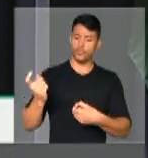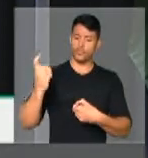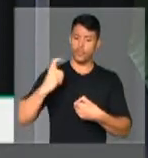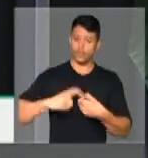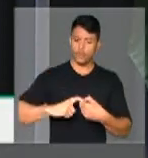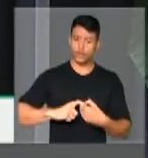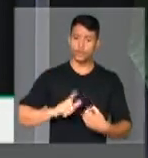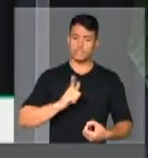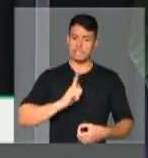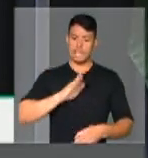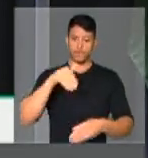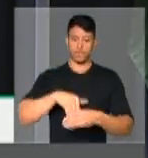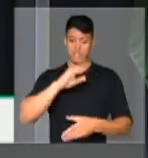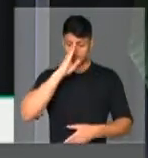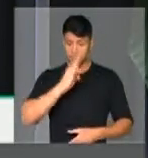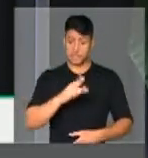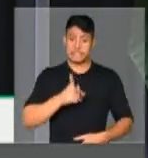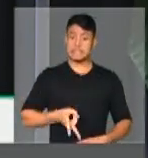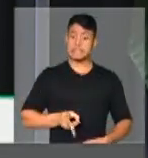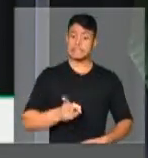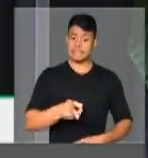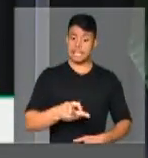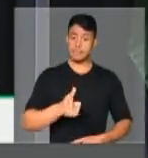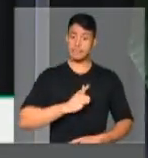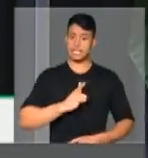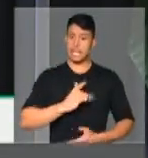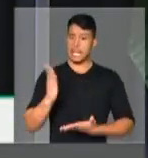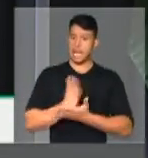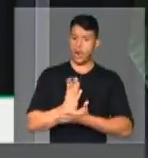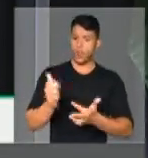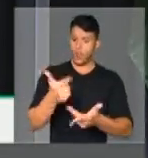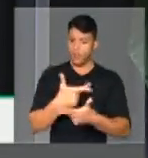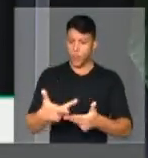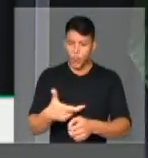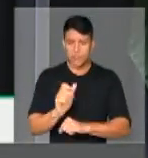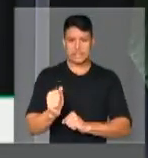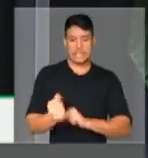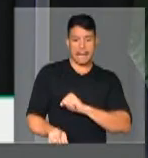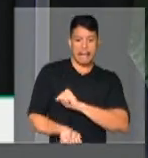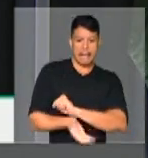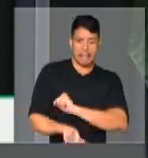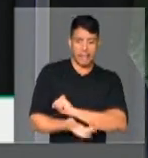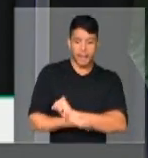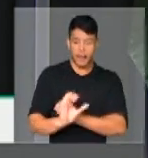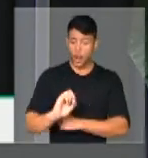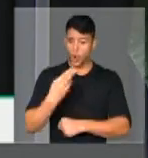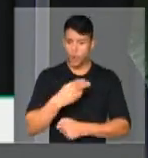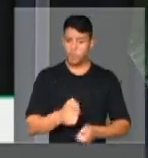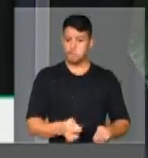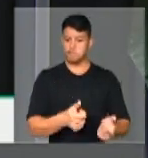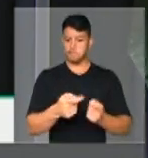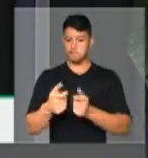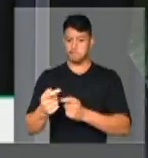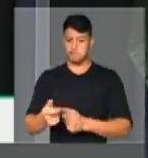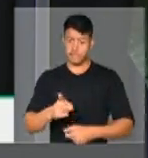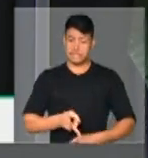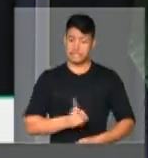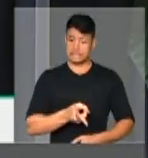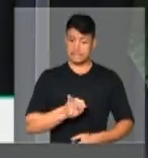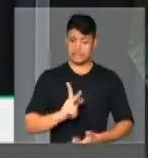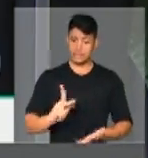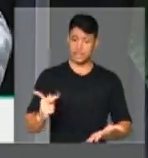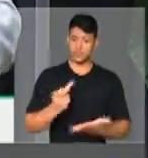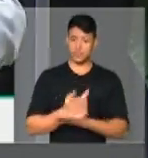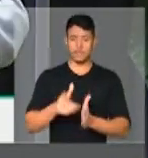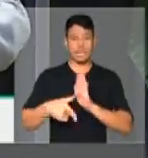diretas para presidente, têm algum grau de engodo, de fraude, de desequilíbrio. Inclusive, ao tempo do